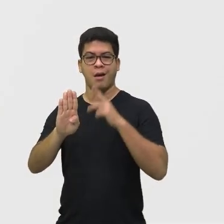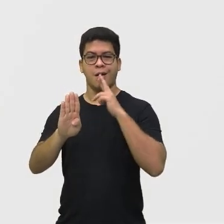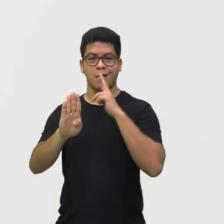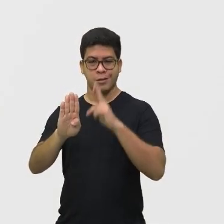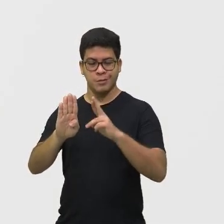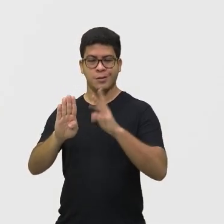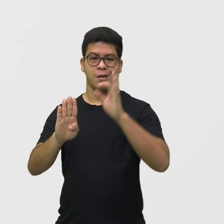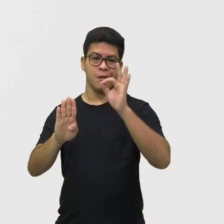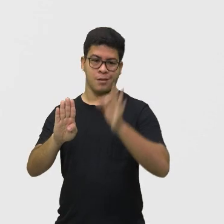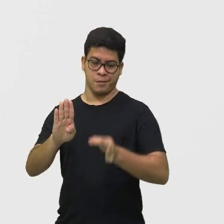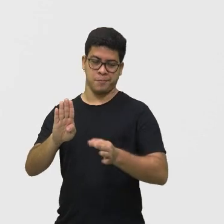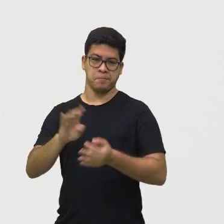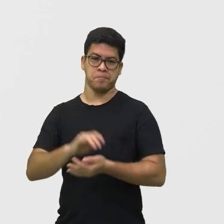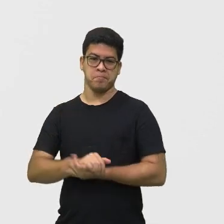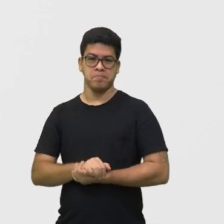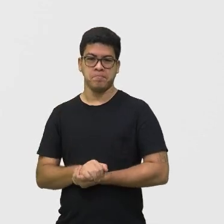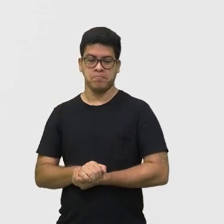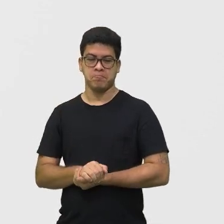aqui.